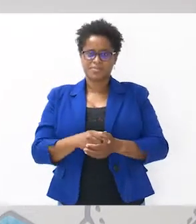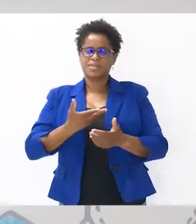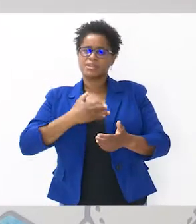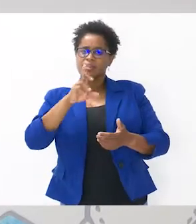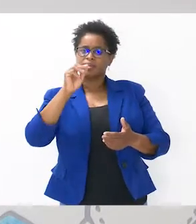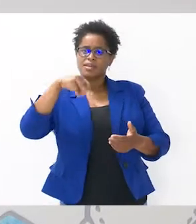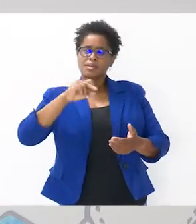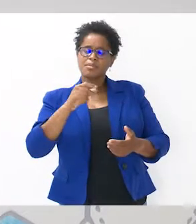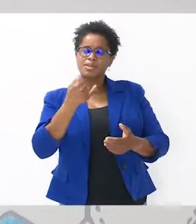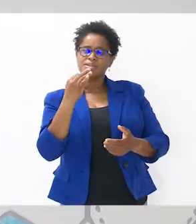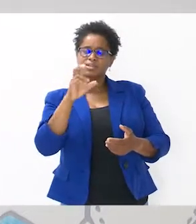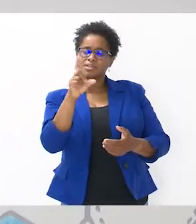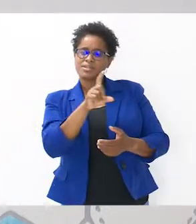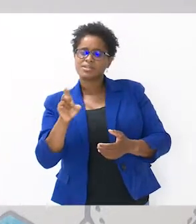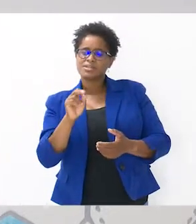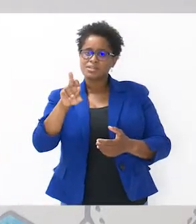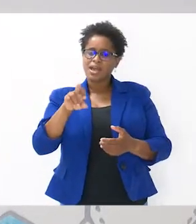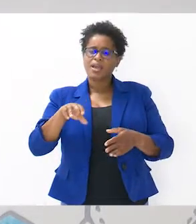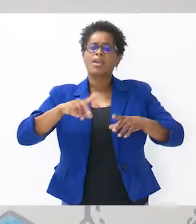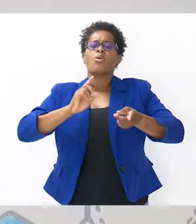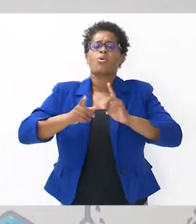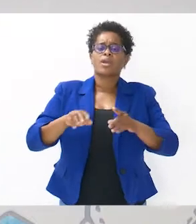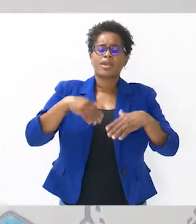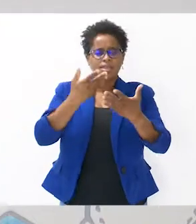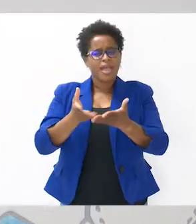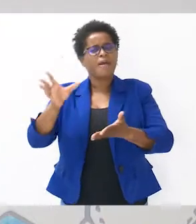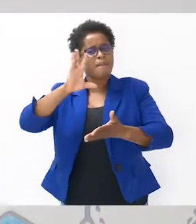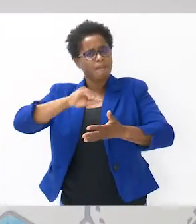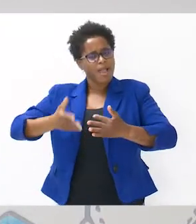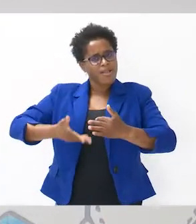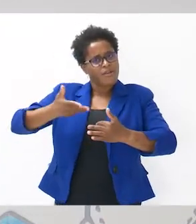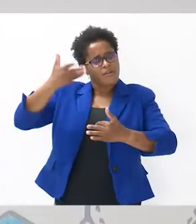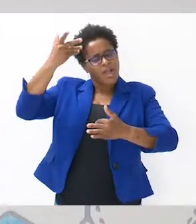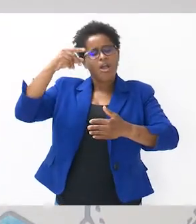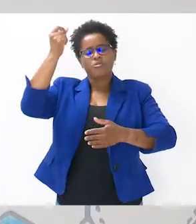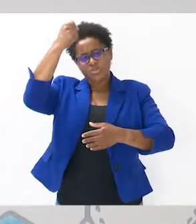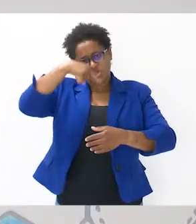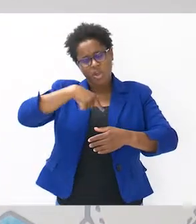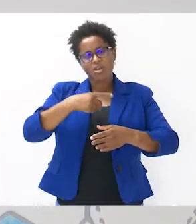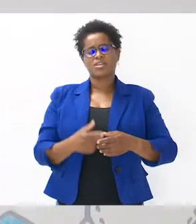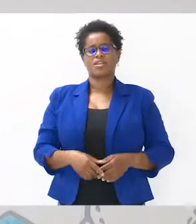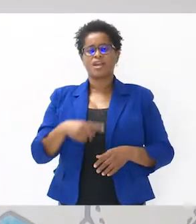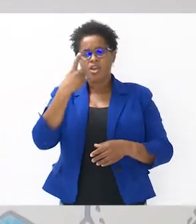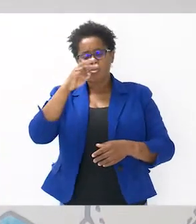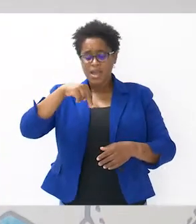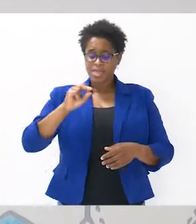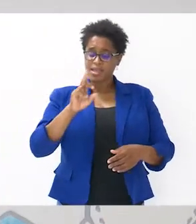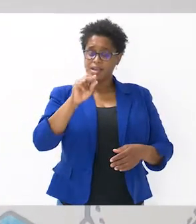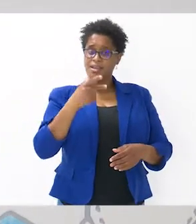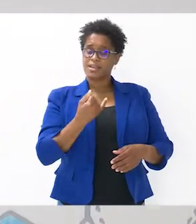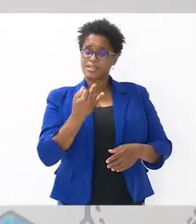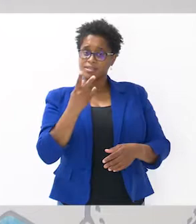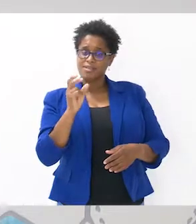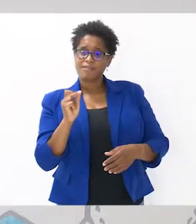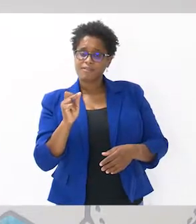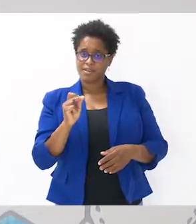Dramatizar significa o quê? É dar mais relevo a uma história, a uma narrativa. Ou